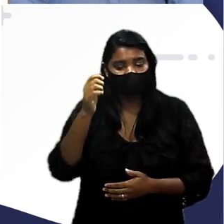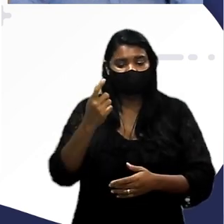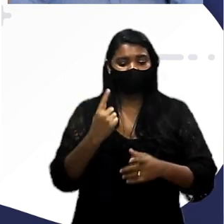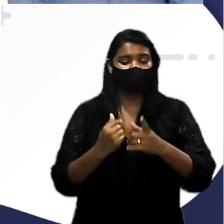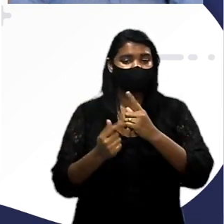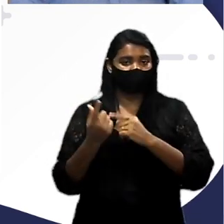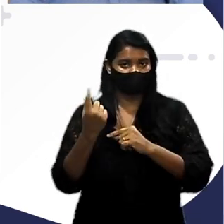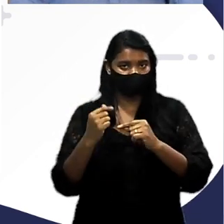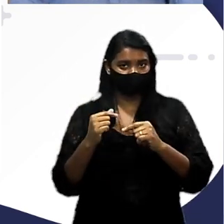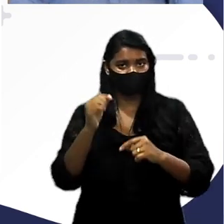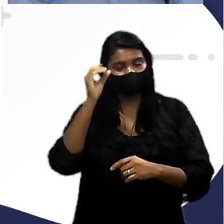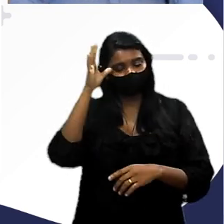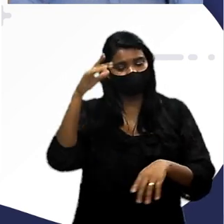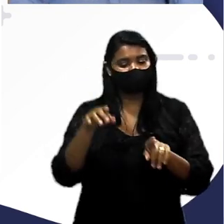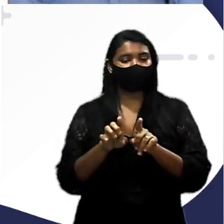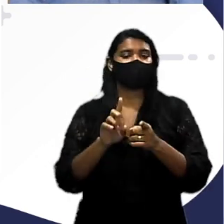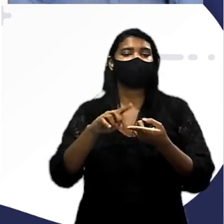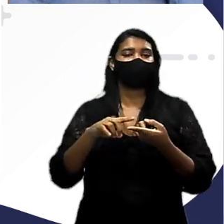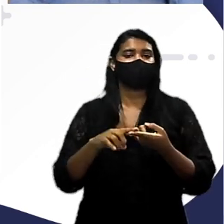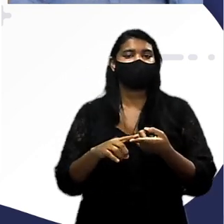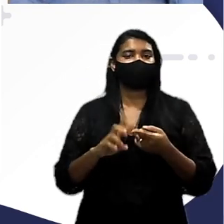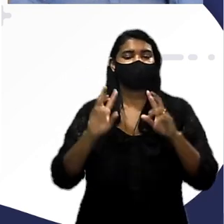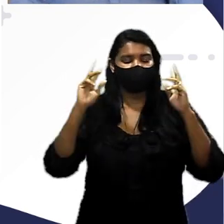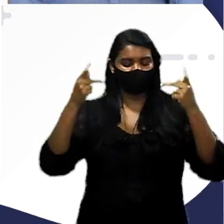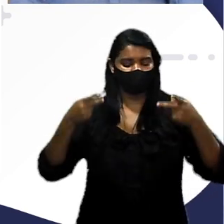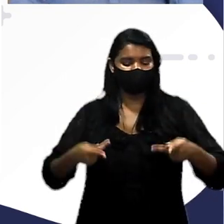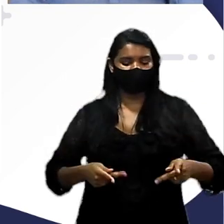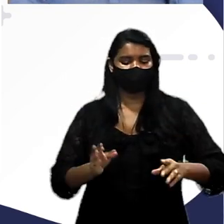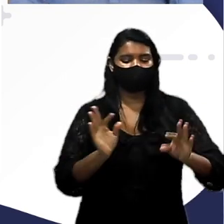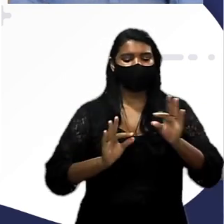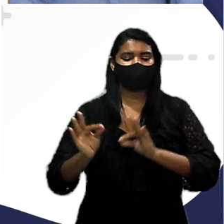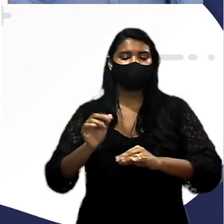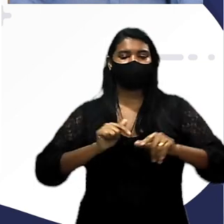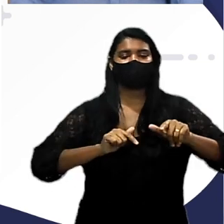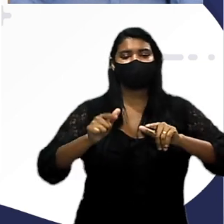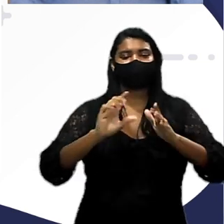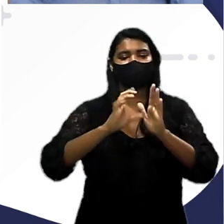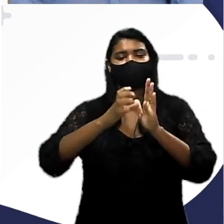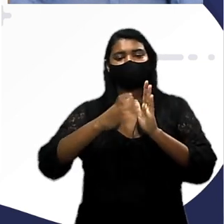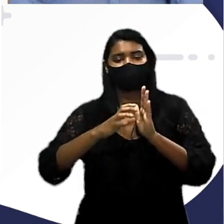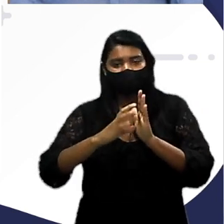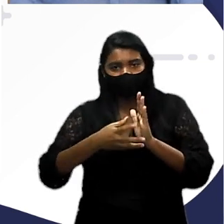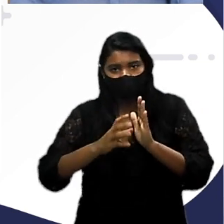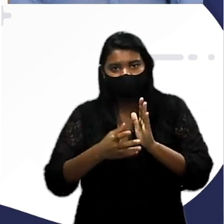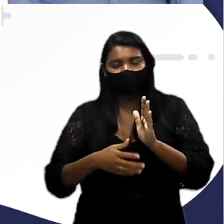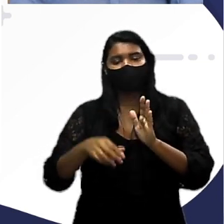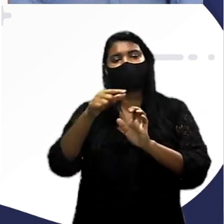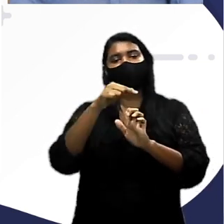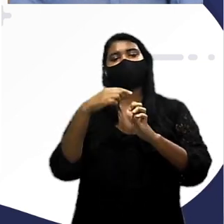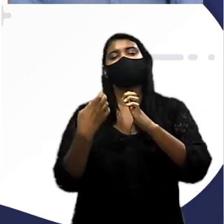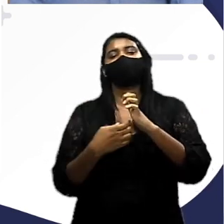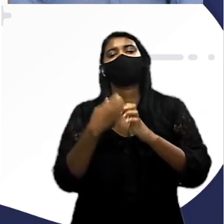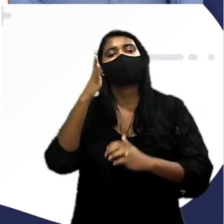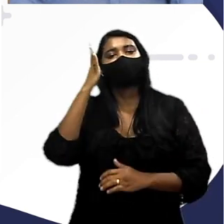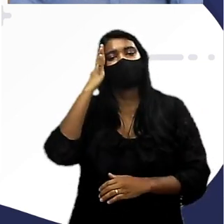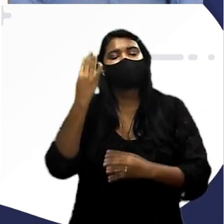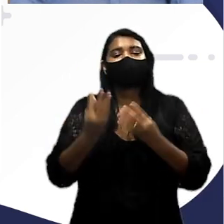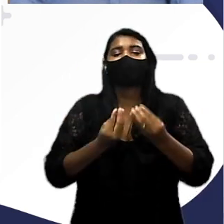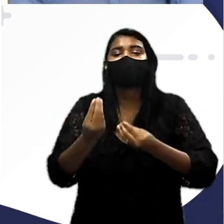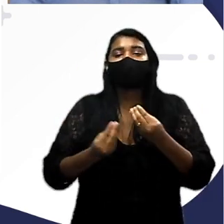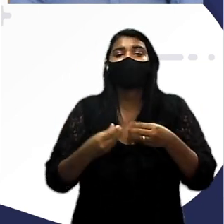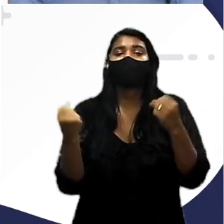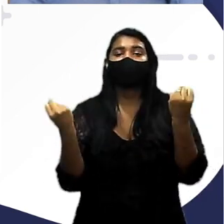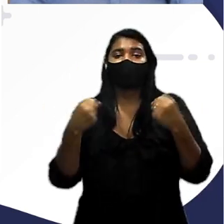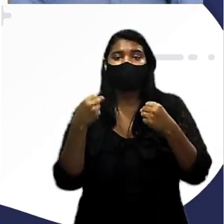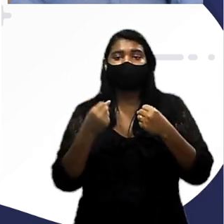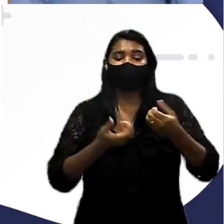capital intelectual, do capital humano para as organizações e sem deixar de lado entender a importância e a